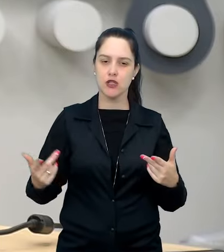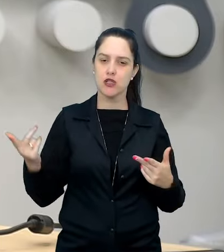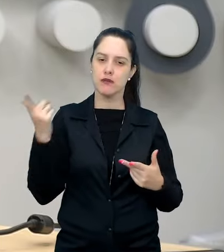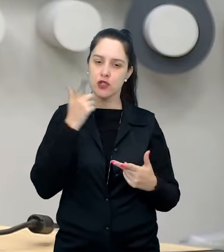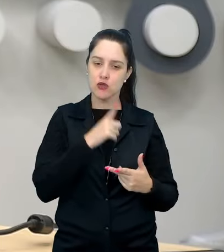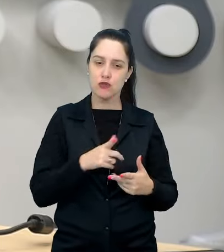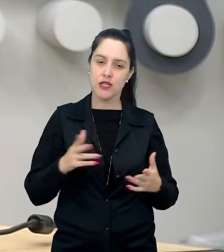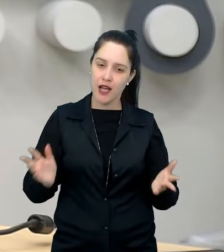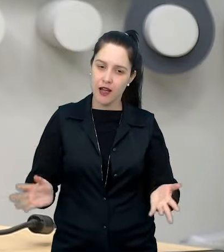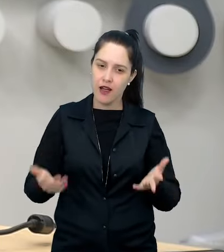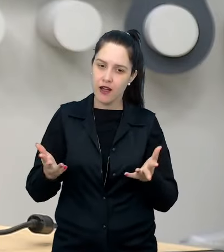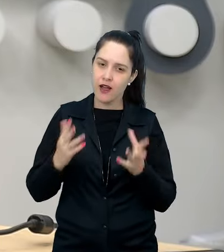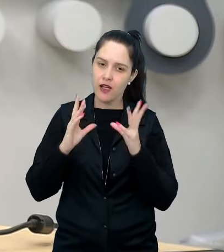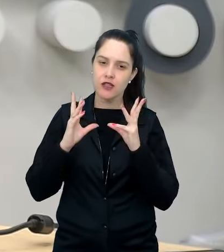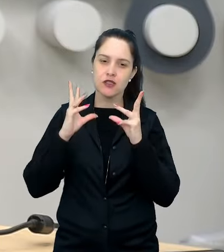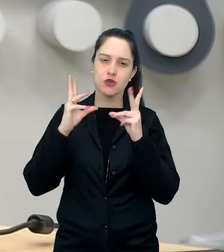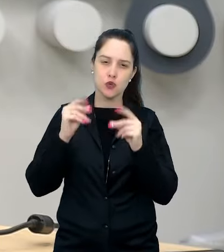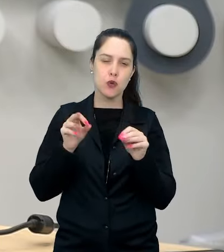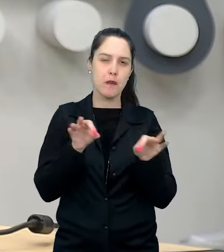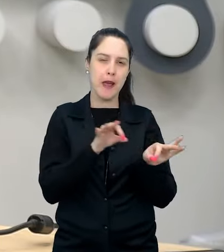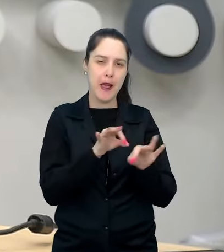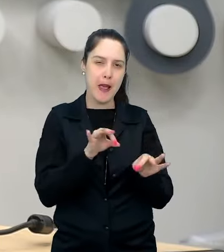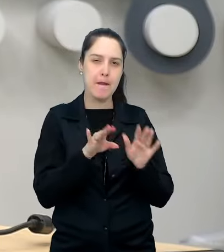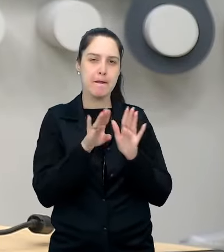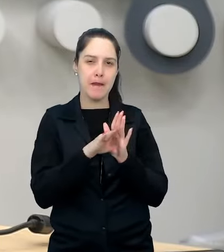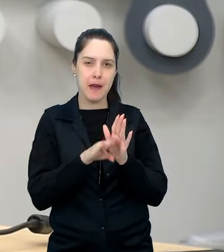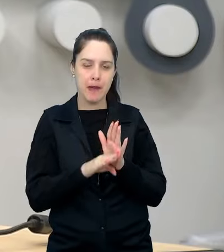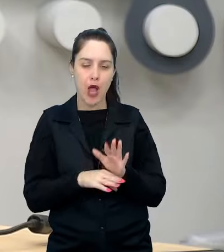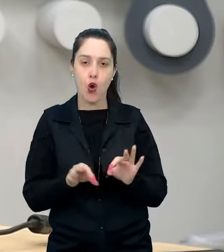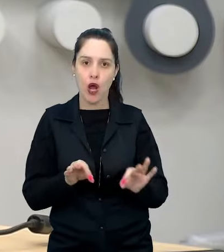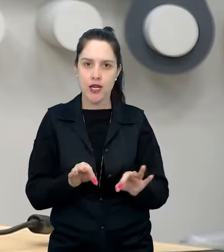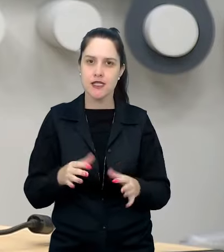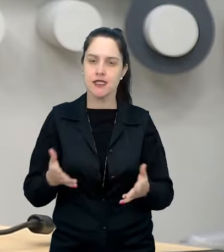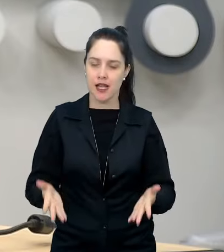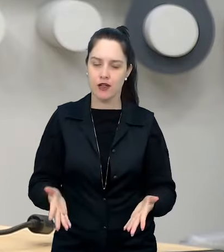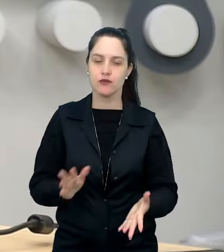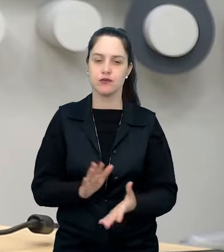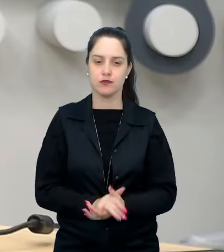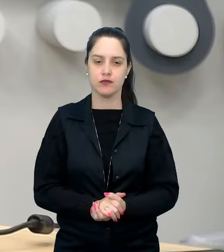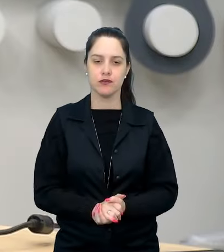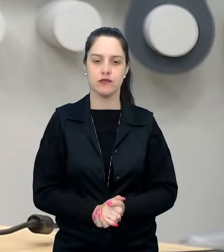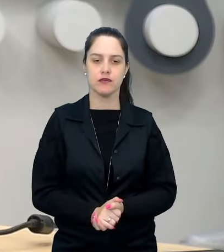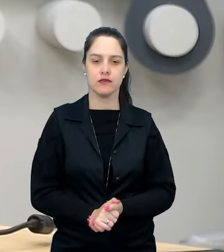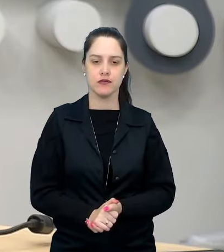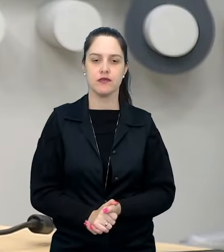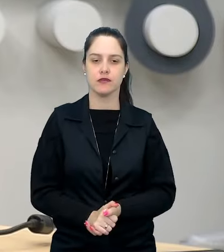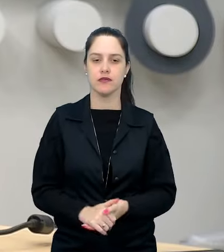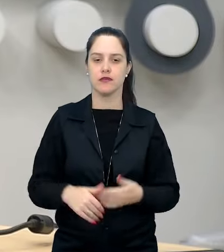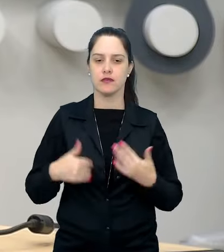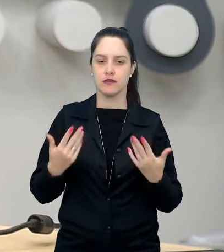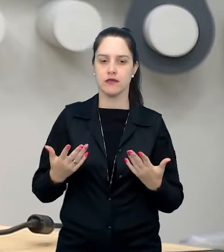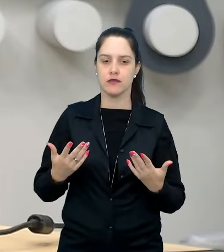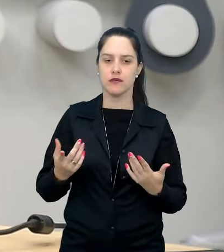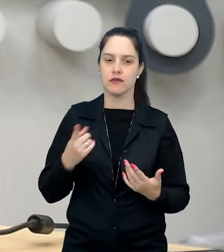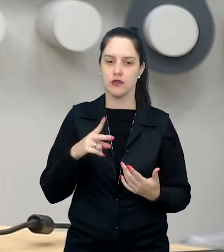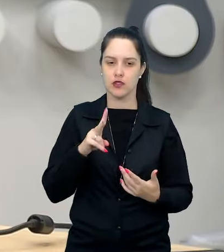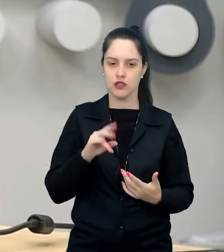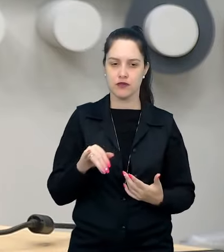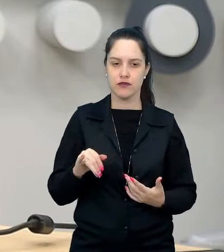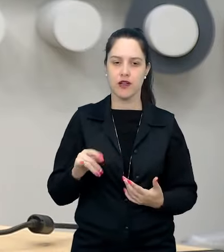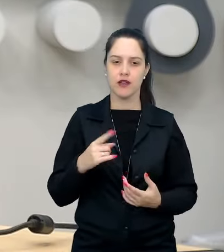atinja, né? Tudo tem que ser muito bem planejado, muito bem organizado, né? flui. Exatamente. A gente vai aqui até